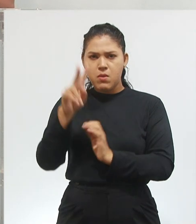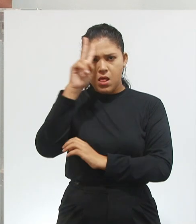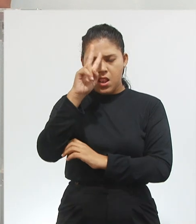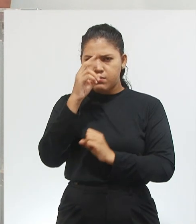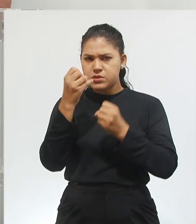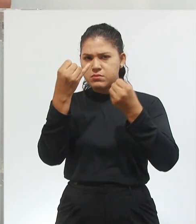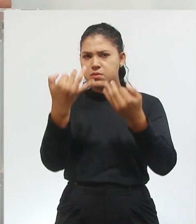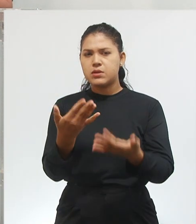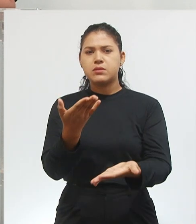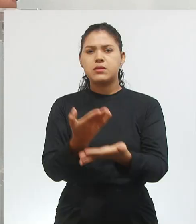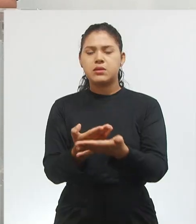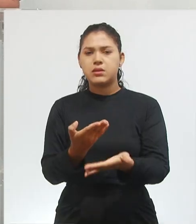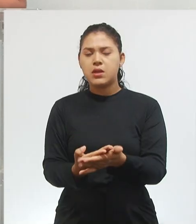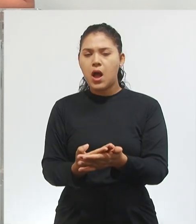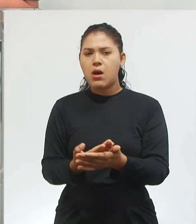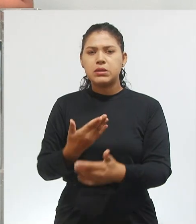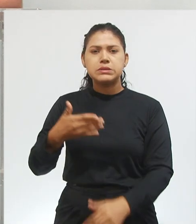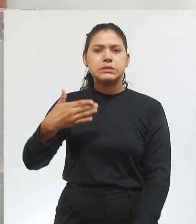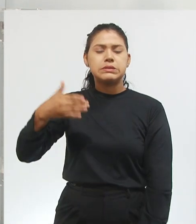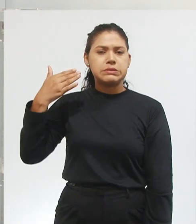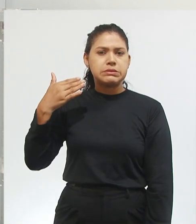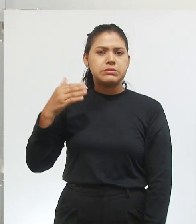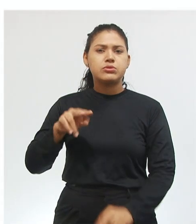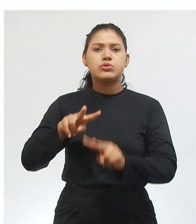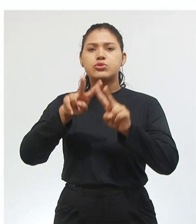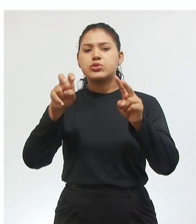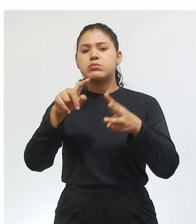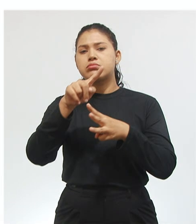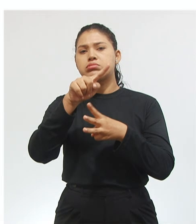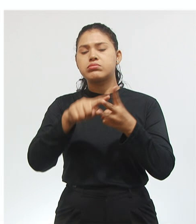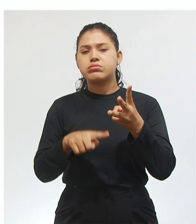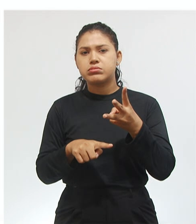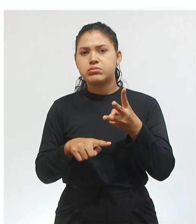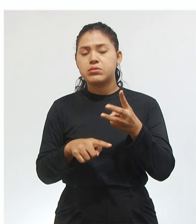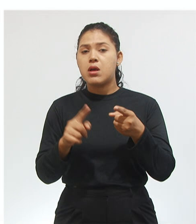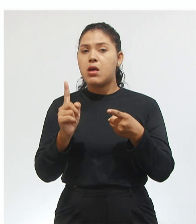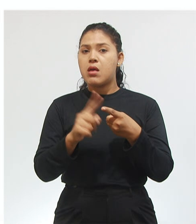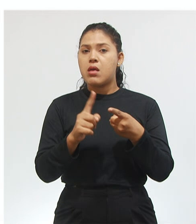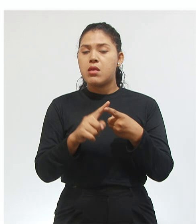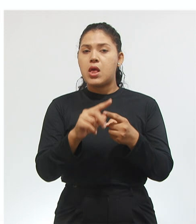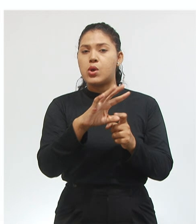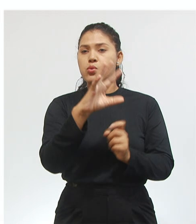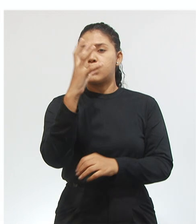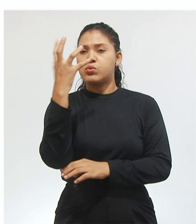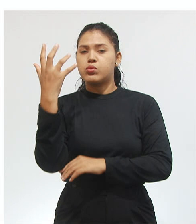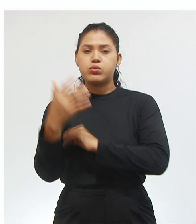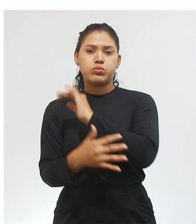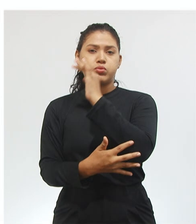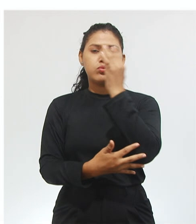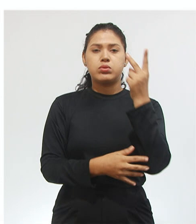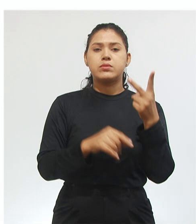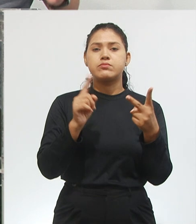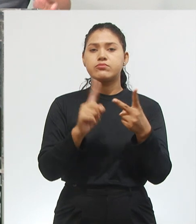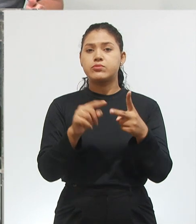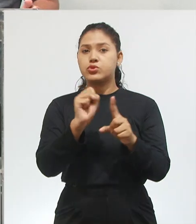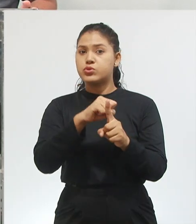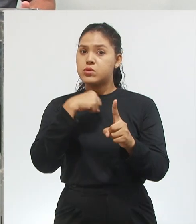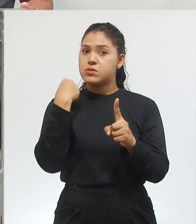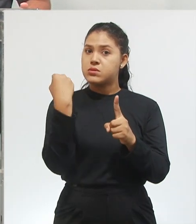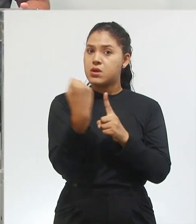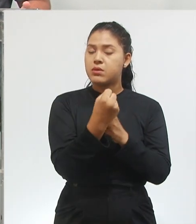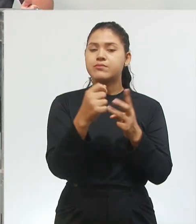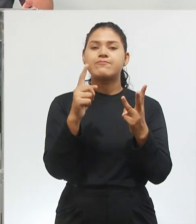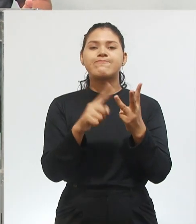dimensões que a gente viu lá nas primeiras aulas ó o natural o social e o econômico então quando nós falamos de modelo de